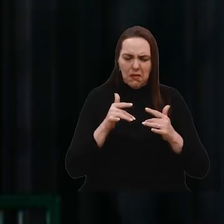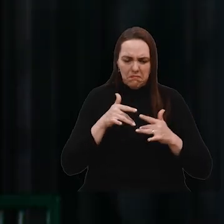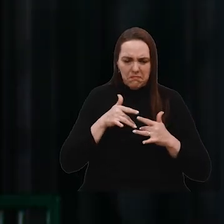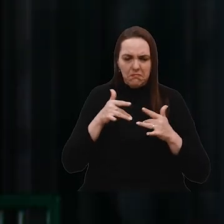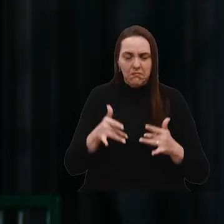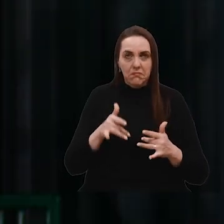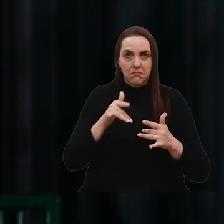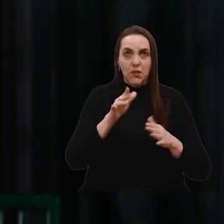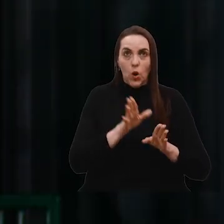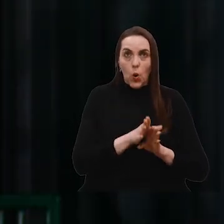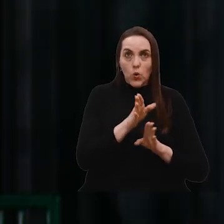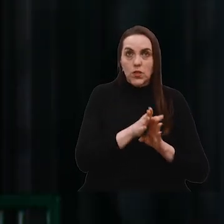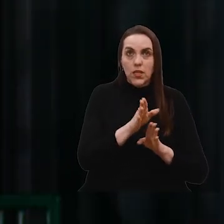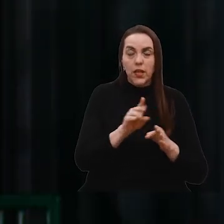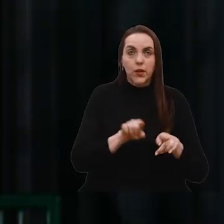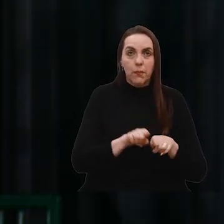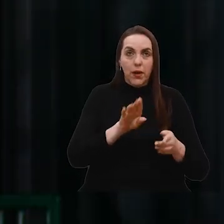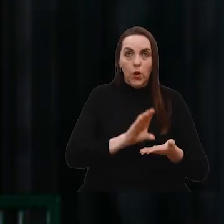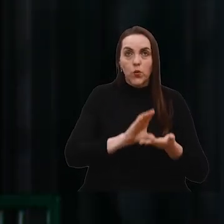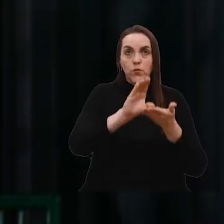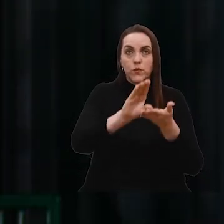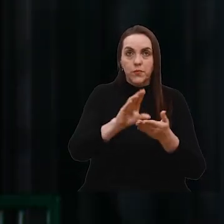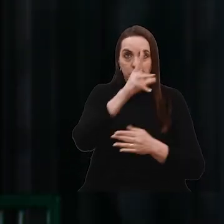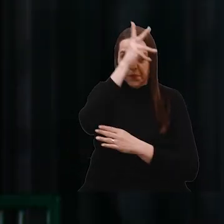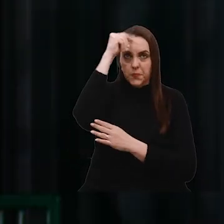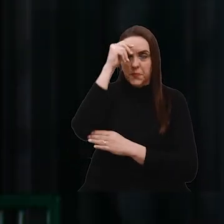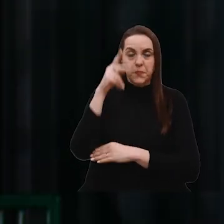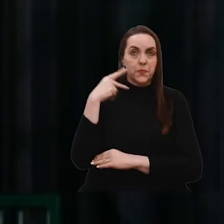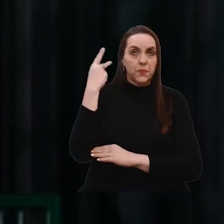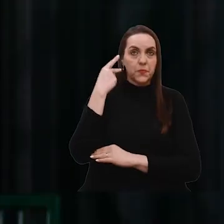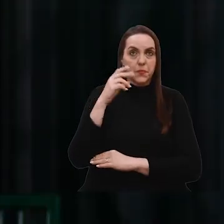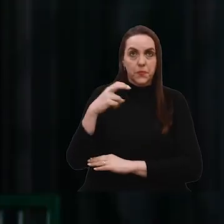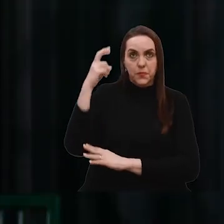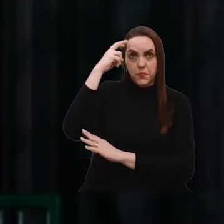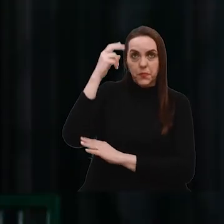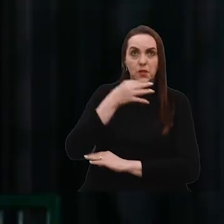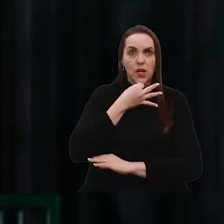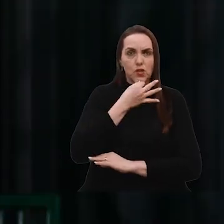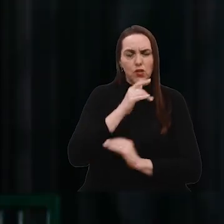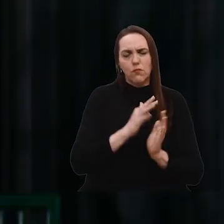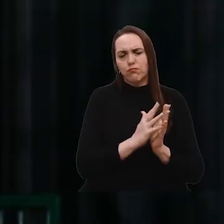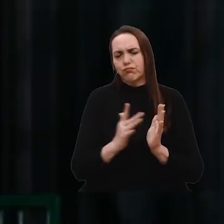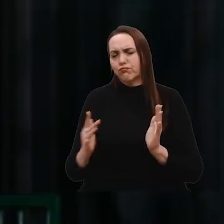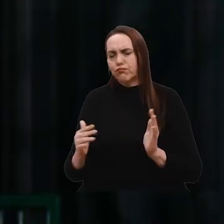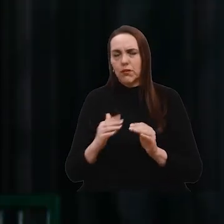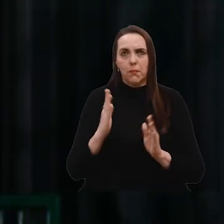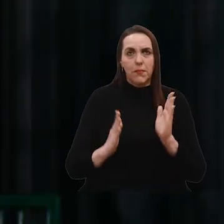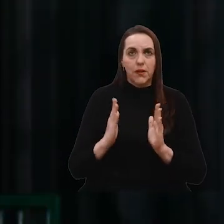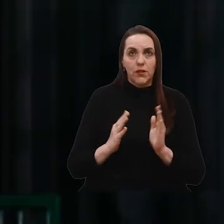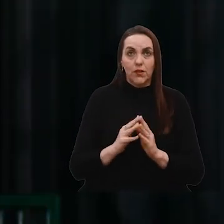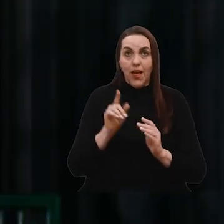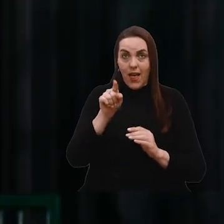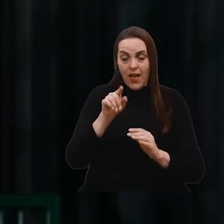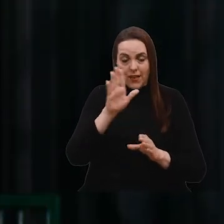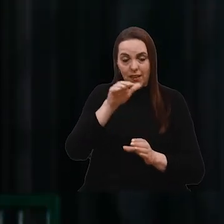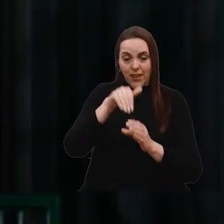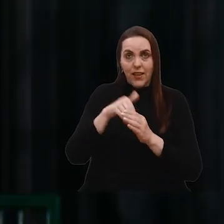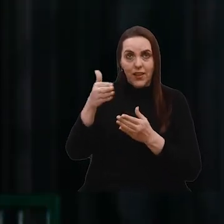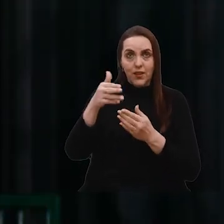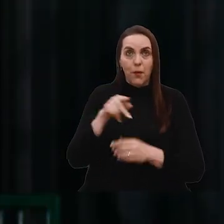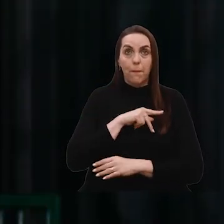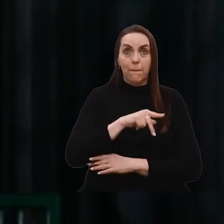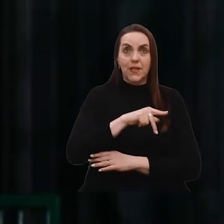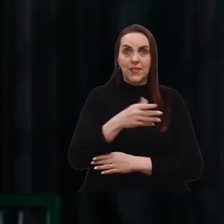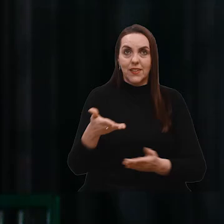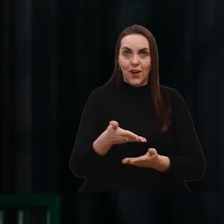sua atuação e dedicação como conselheiro no Conselho Municipal de Política Cultural de Caxias do Sul em várias gestões, foi